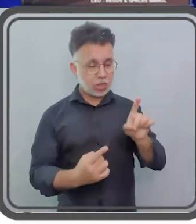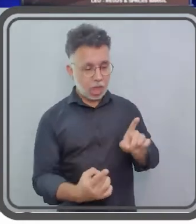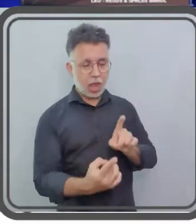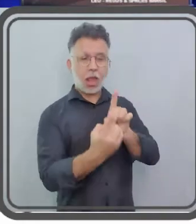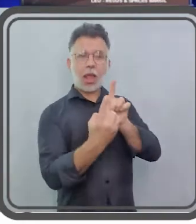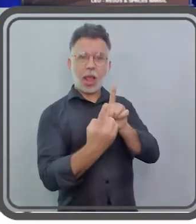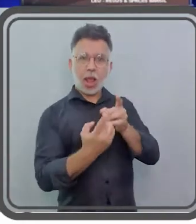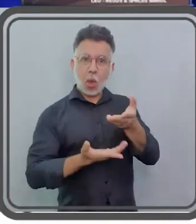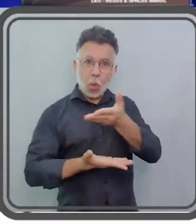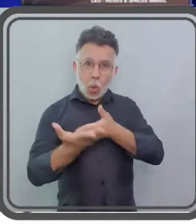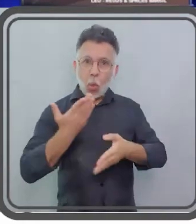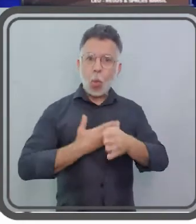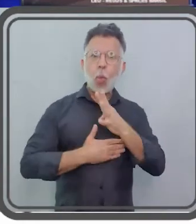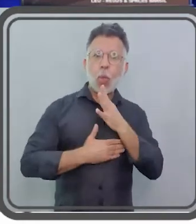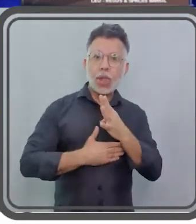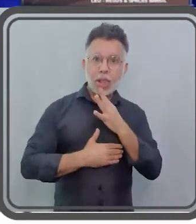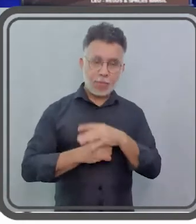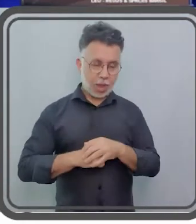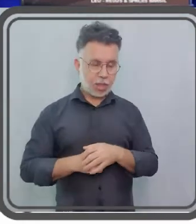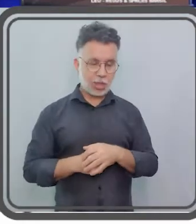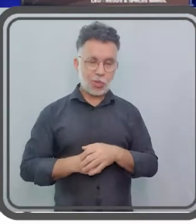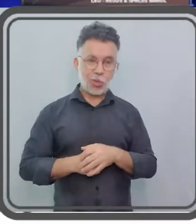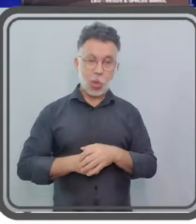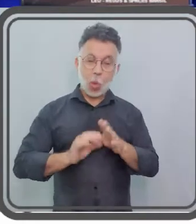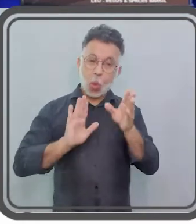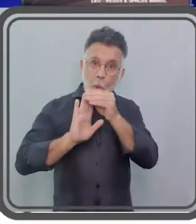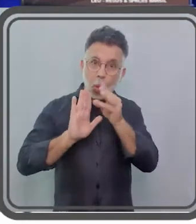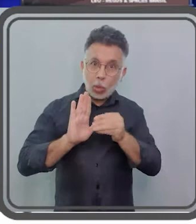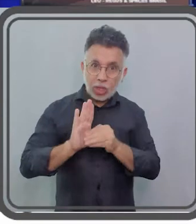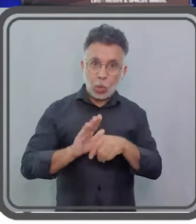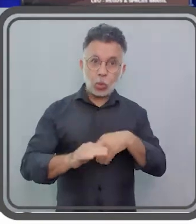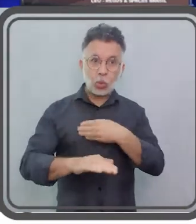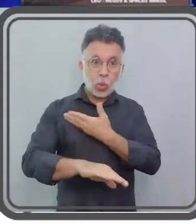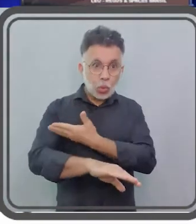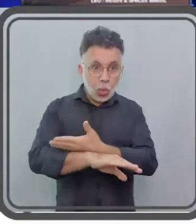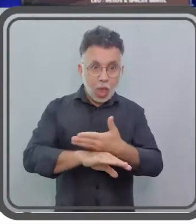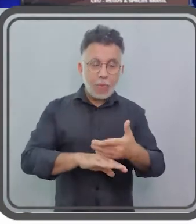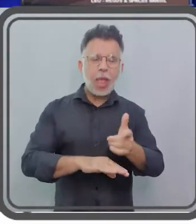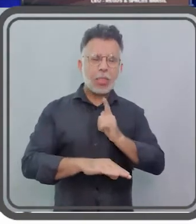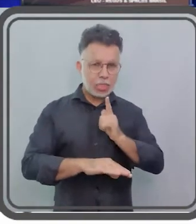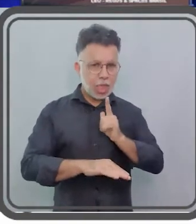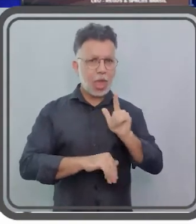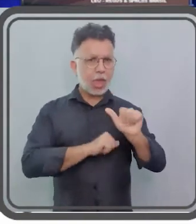o conhecimento, o conteúdo de mudança de hábitos, tem um impacto no dia a dia.